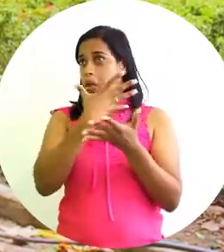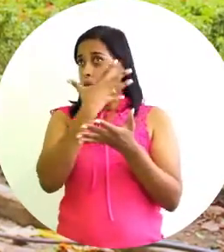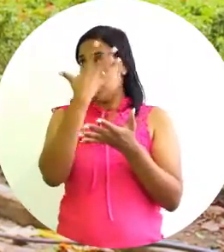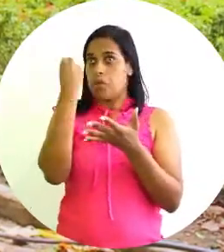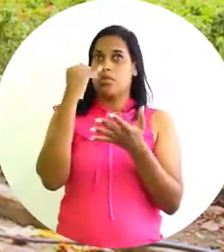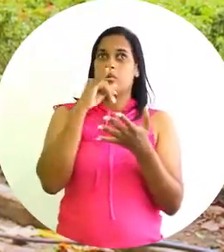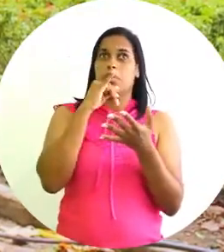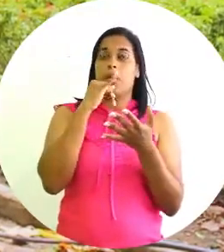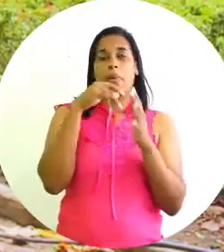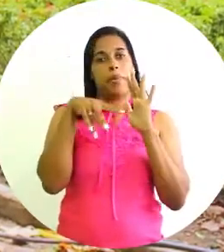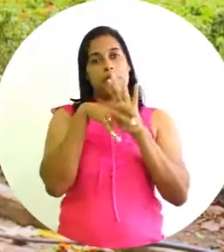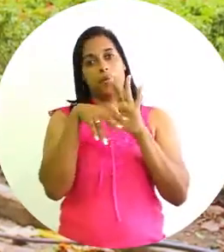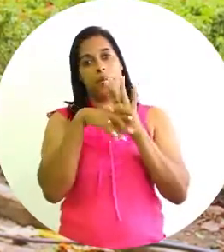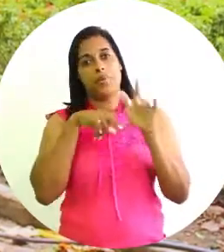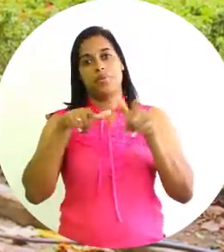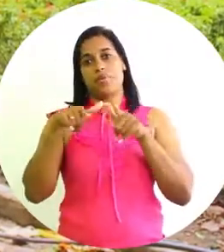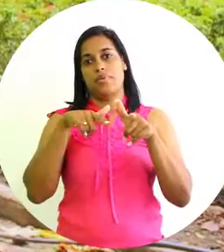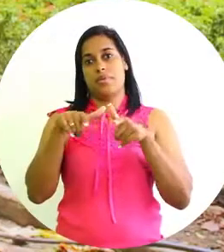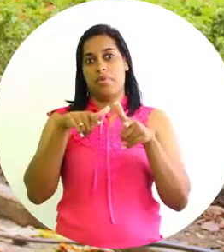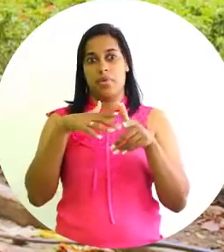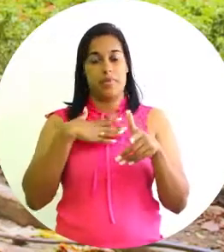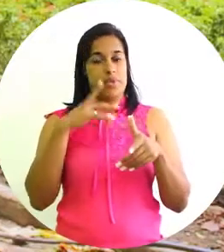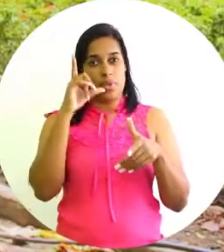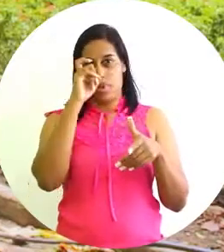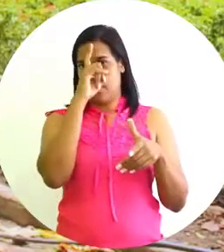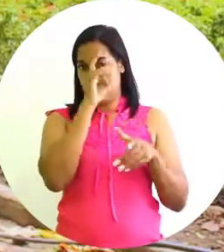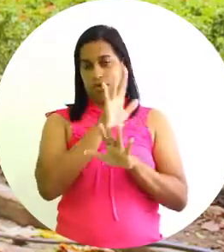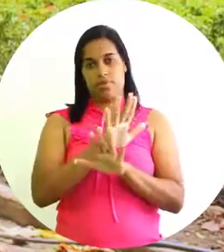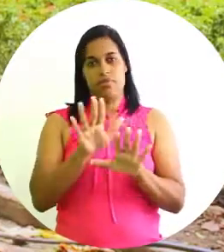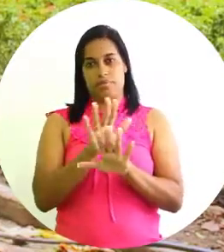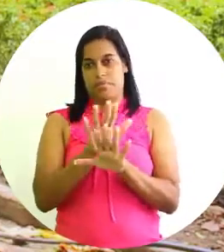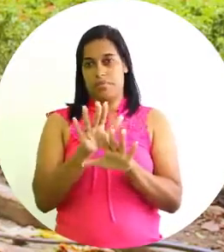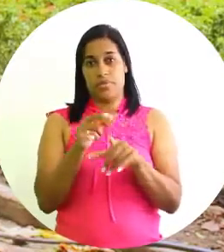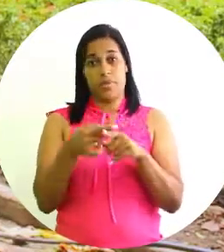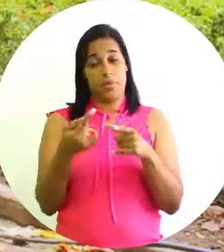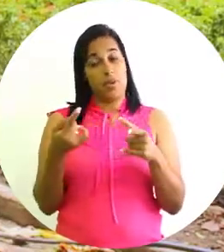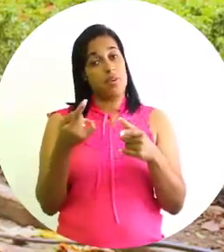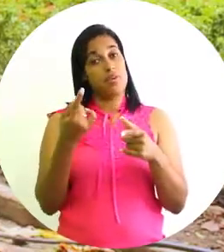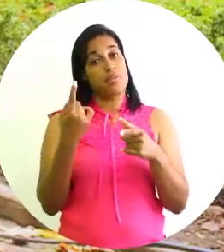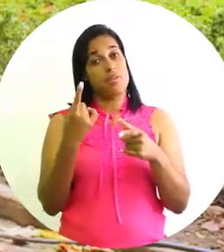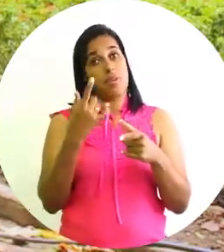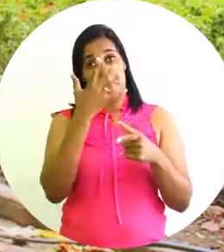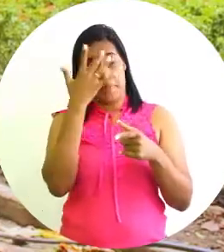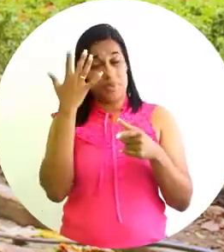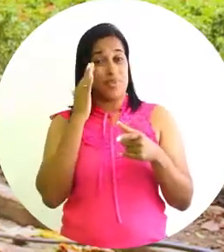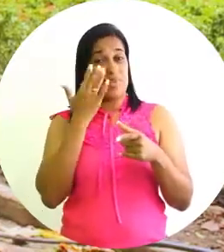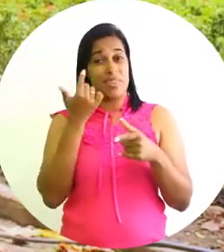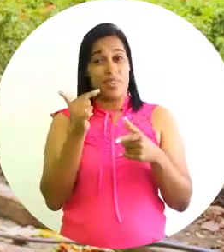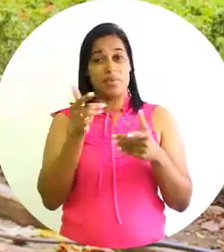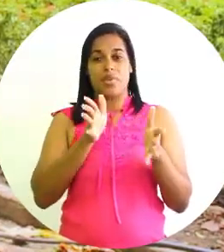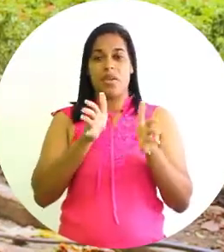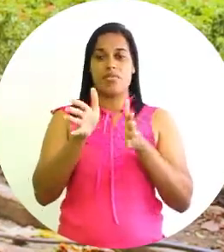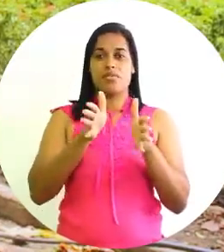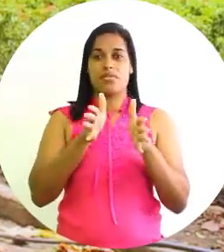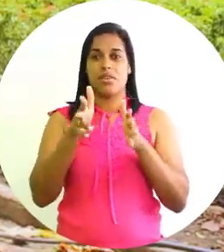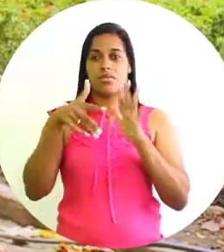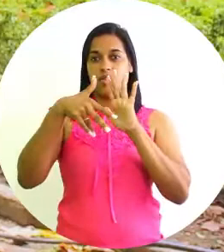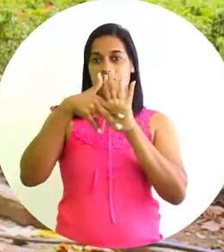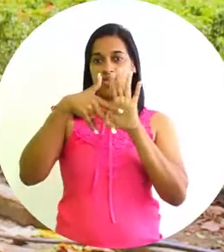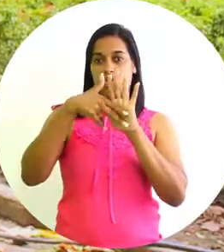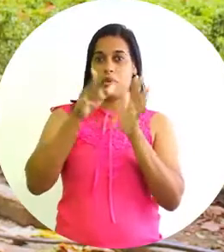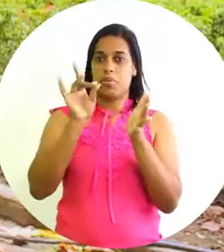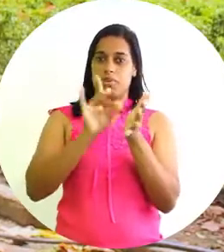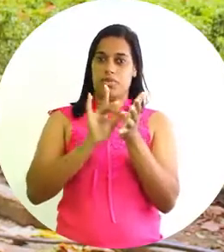mito de que para normalizar um trabalho vai ser um bicho de 7 cabeças. Porque na maioria das vezes as pessoas não têm acesso às normas propriamente